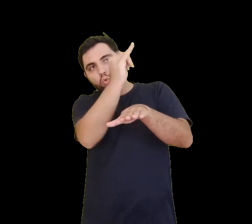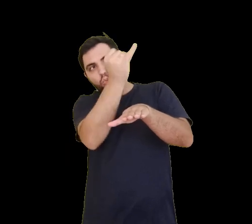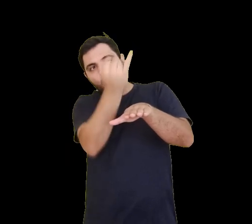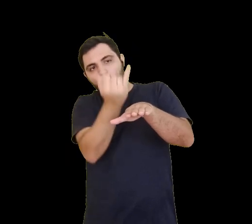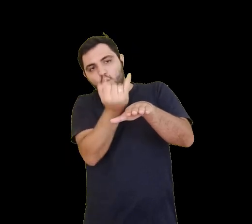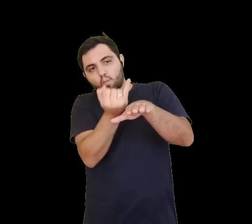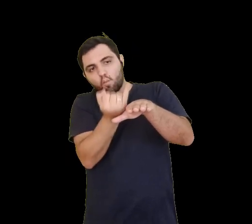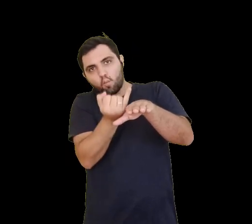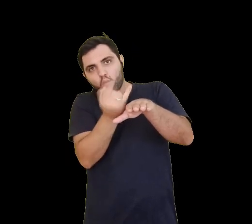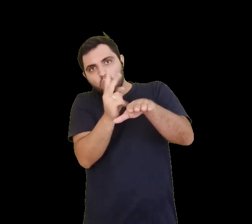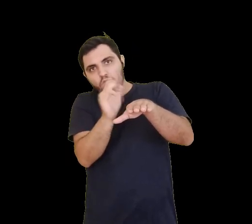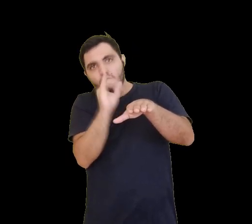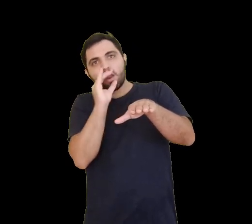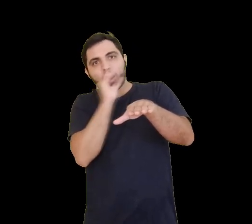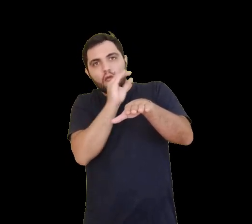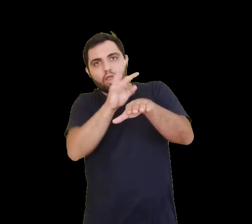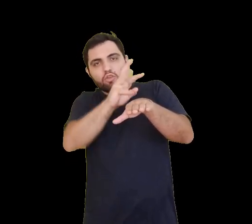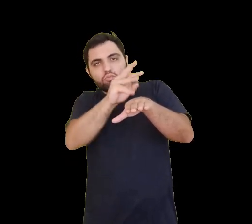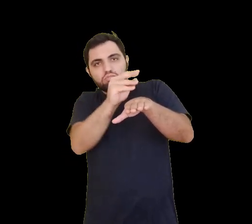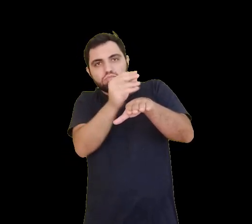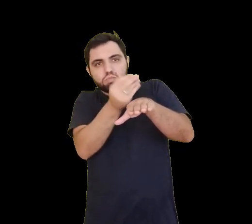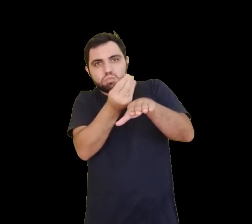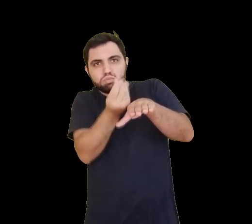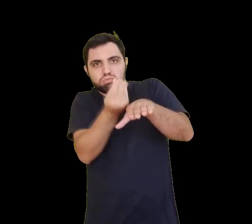o filamento.